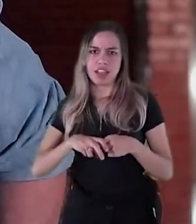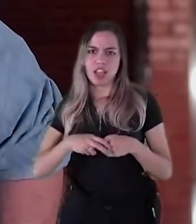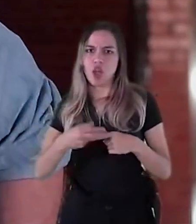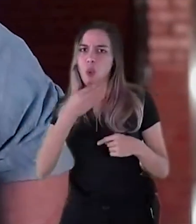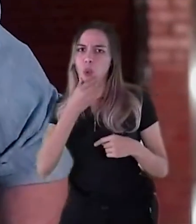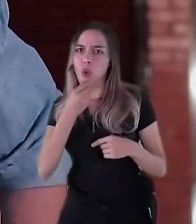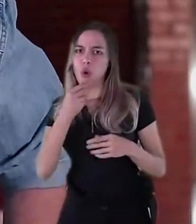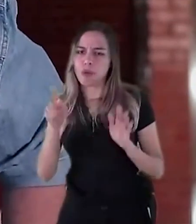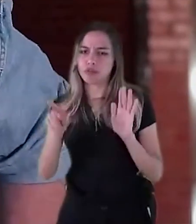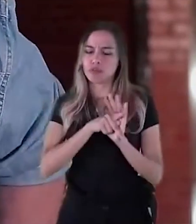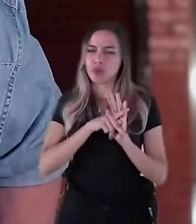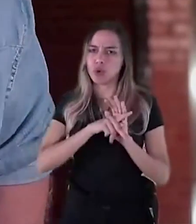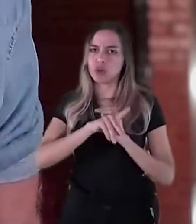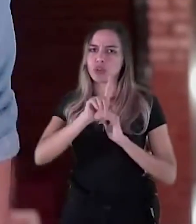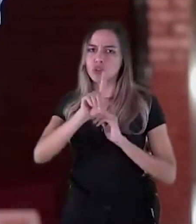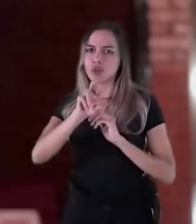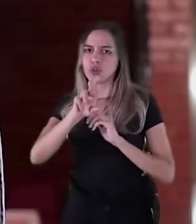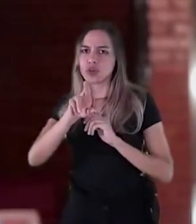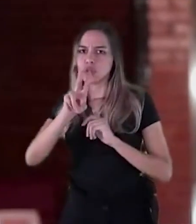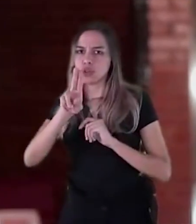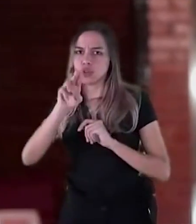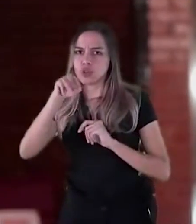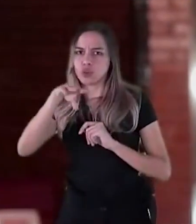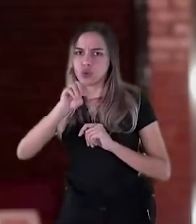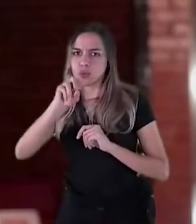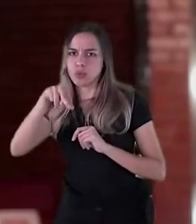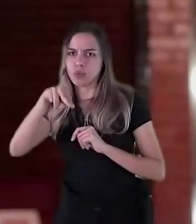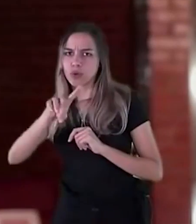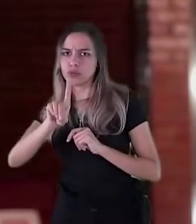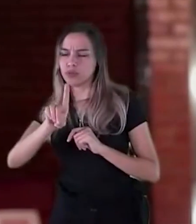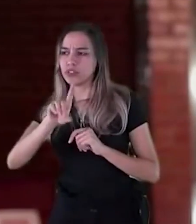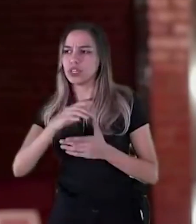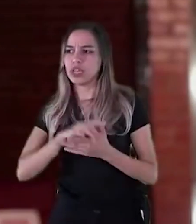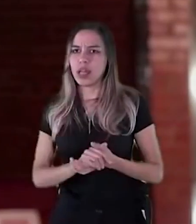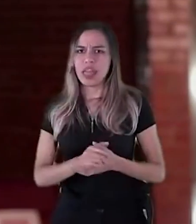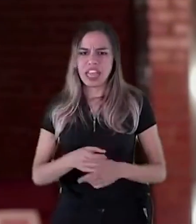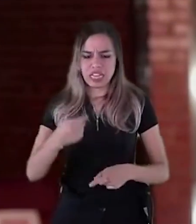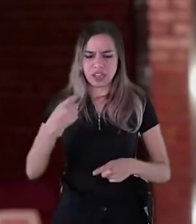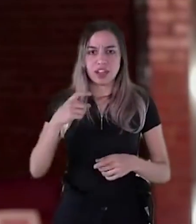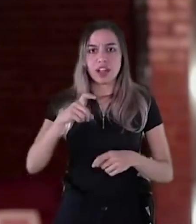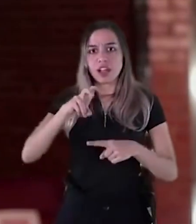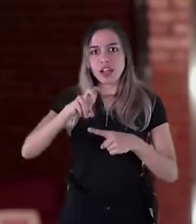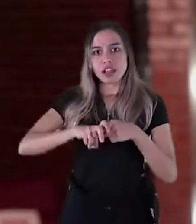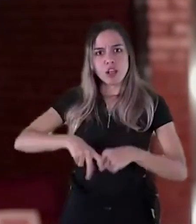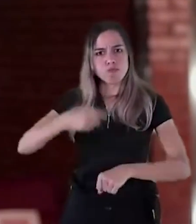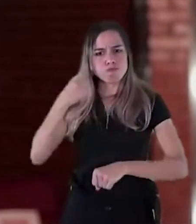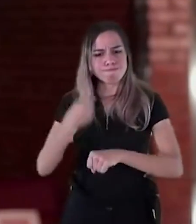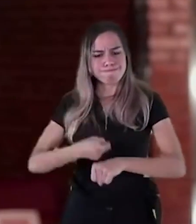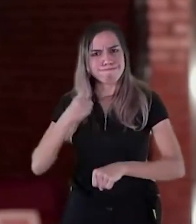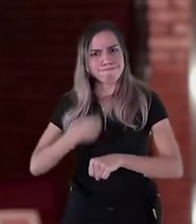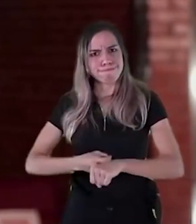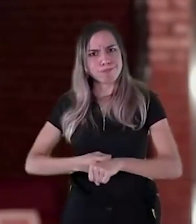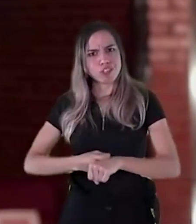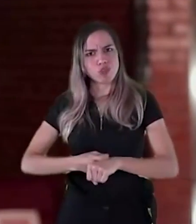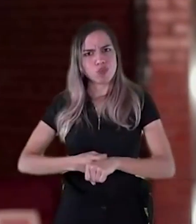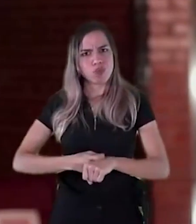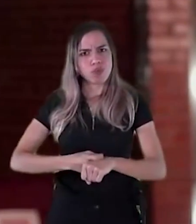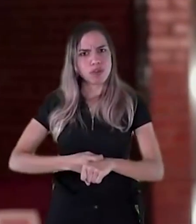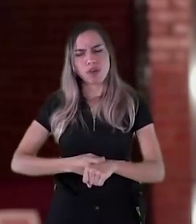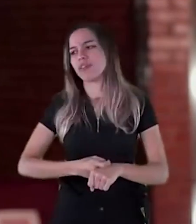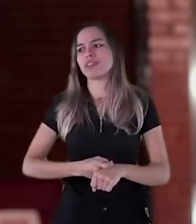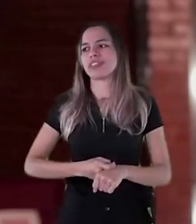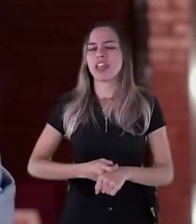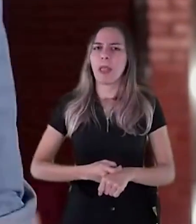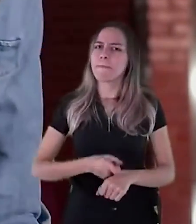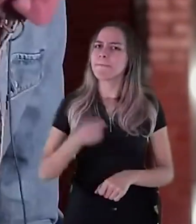se pertencesse, eu nunca vi uma cadeira tão dura, viu? Pelo amor de Deus, gente. Estou levantando aqui porque está doendo demais.